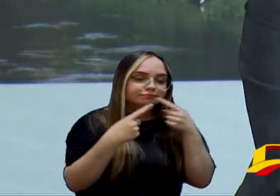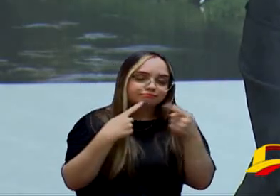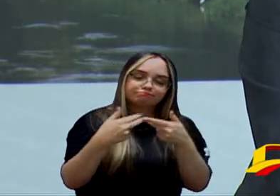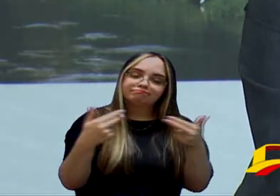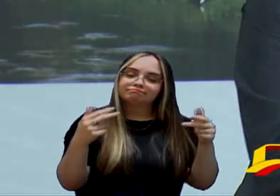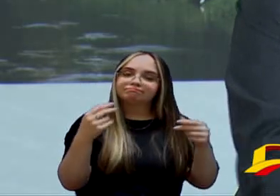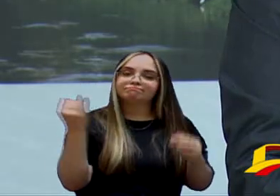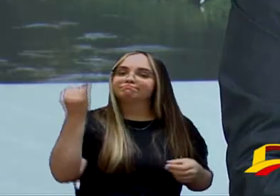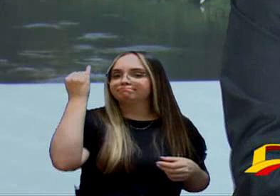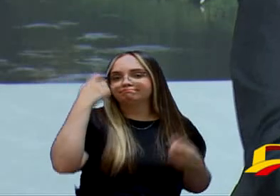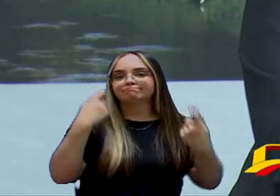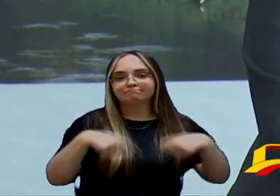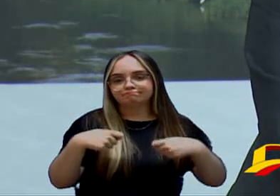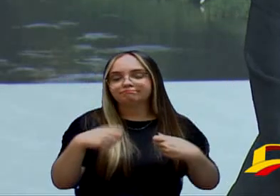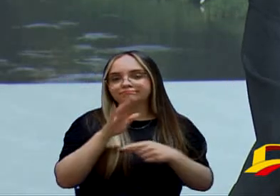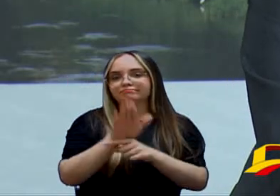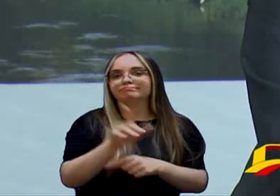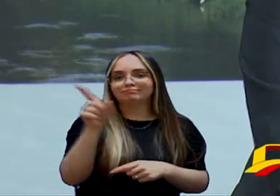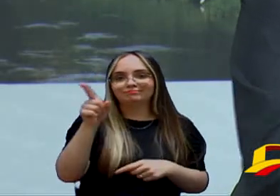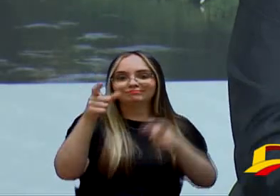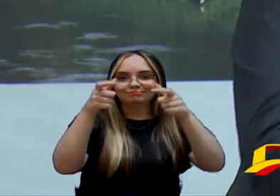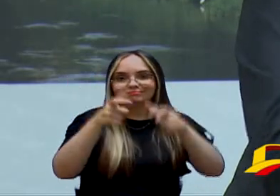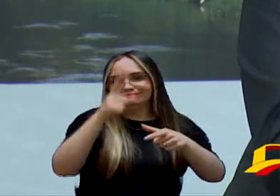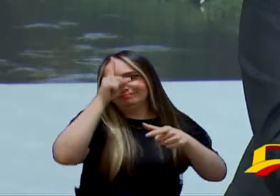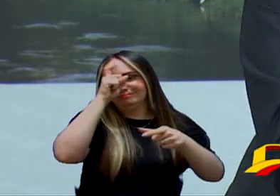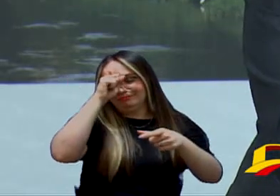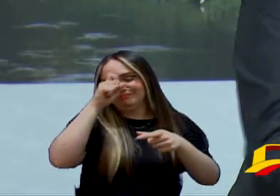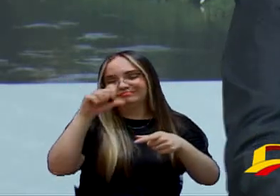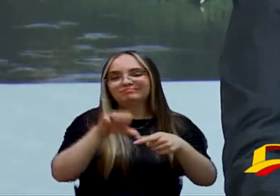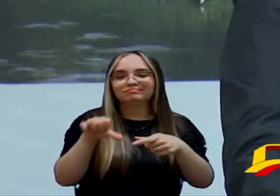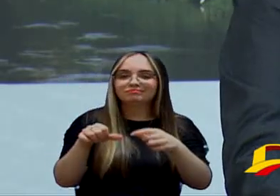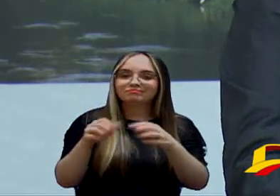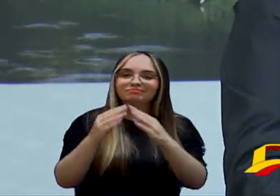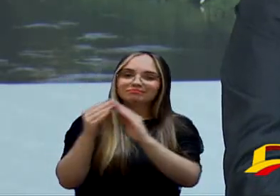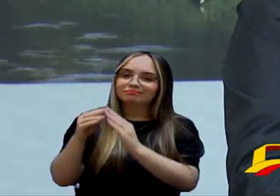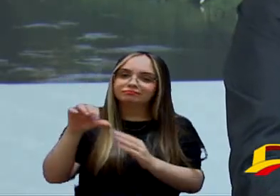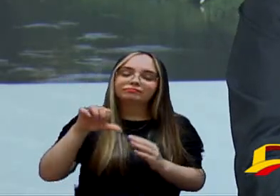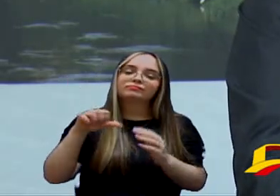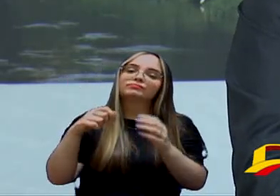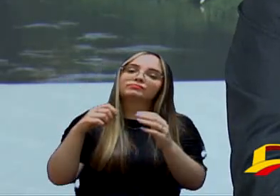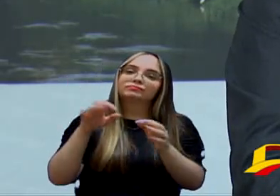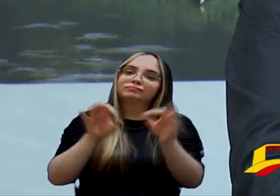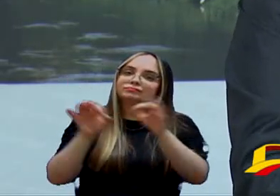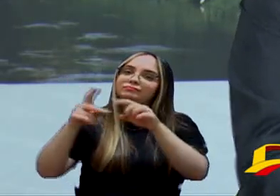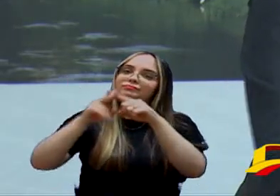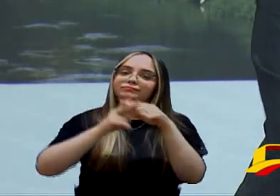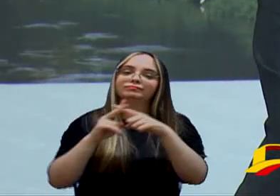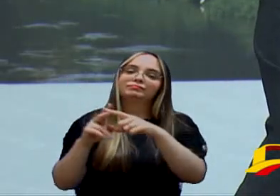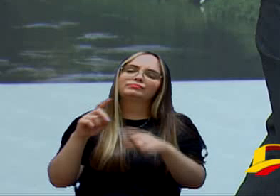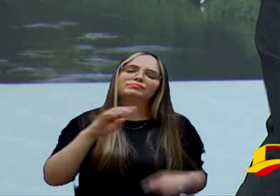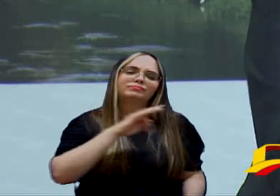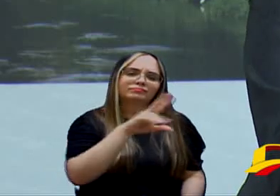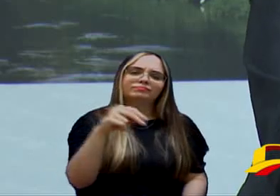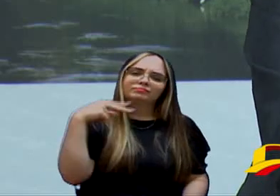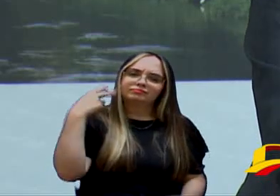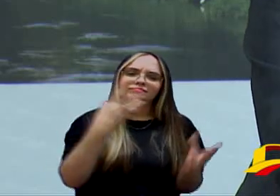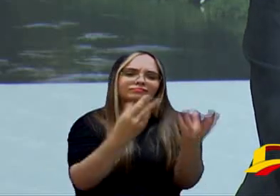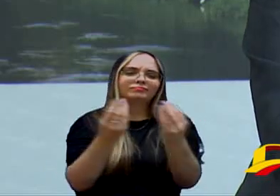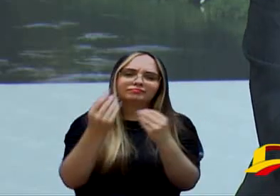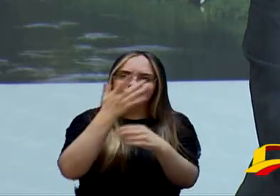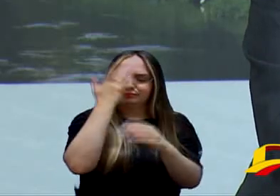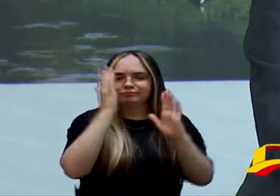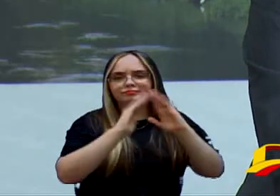de extrema importância e isso necessita ser debatido com todos todos os vereadores temos demandas que são de toda